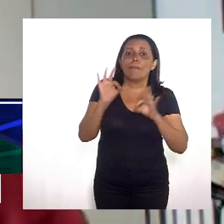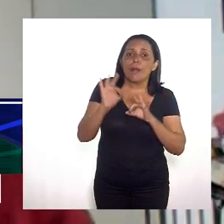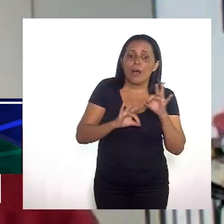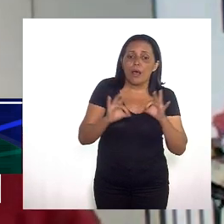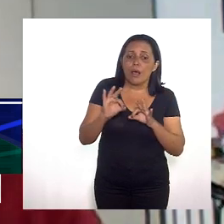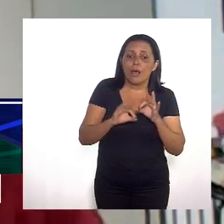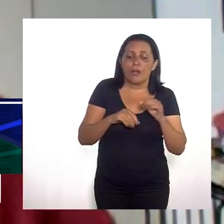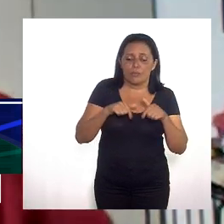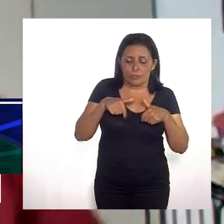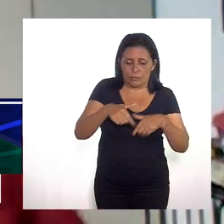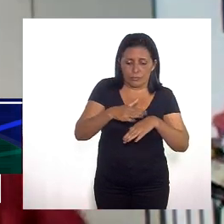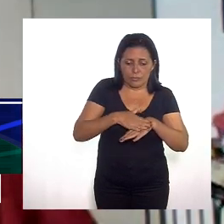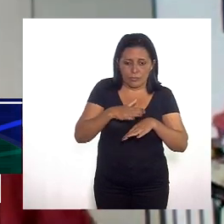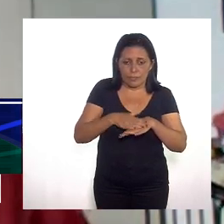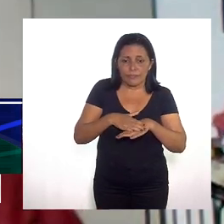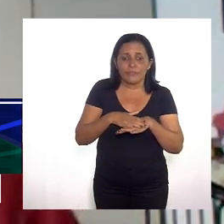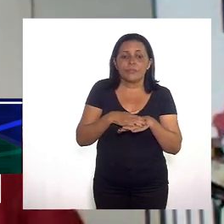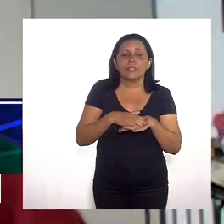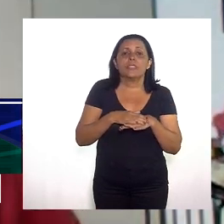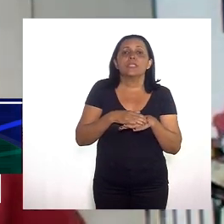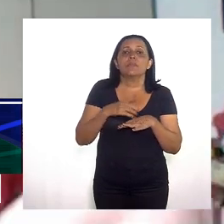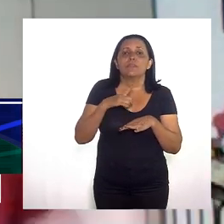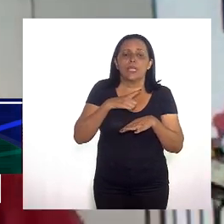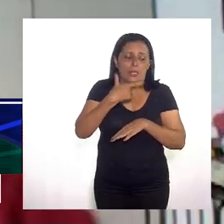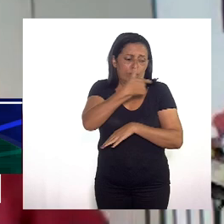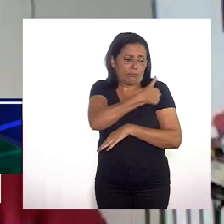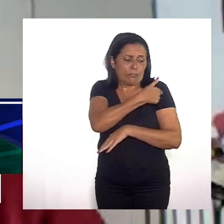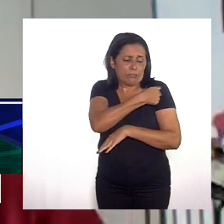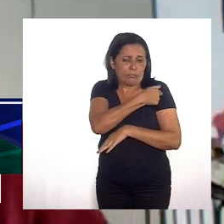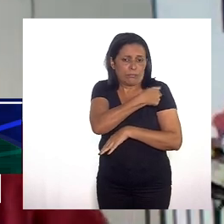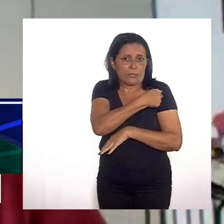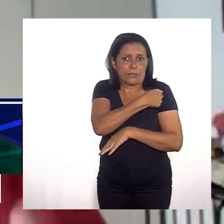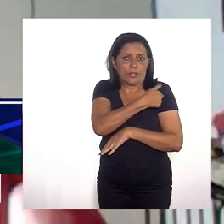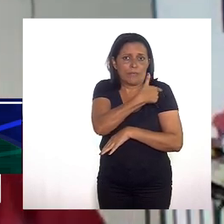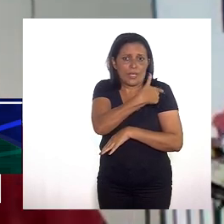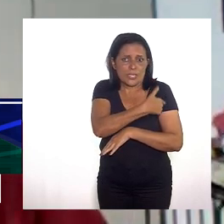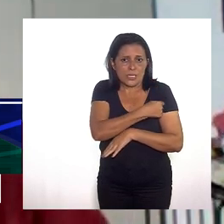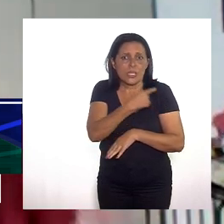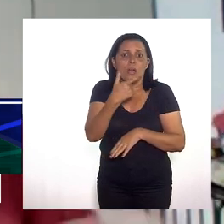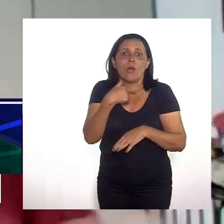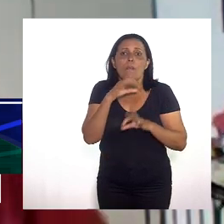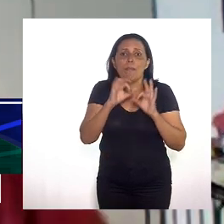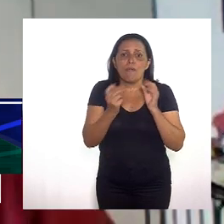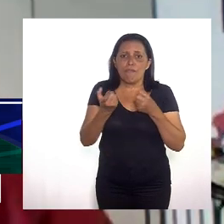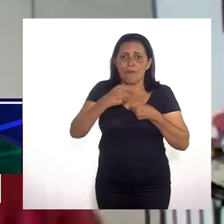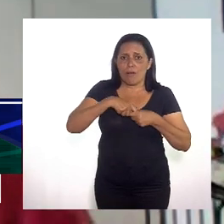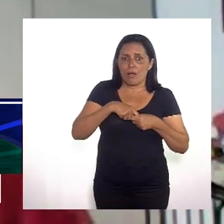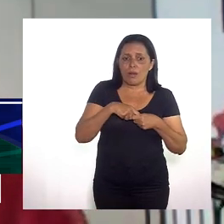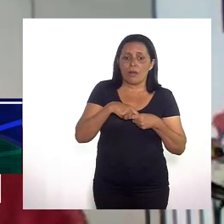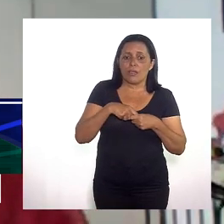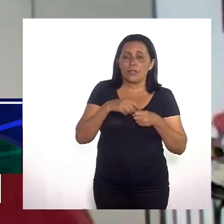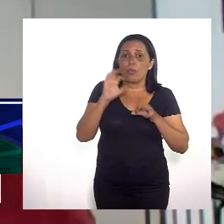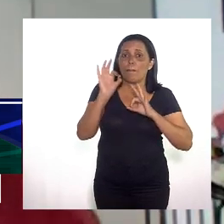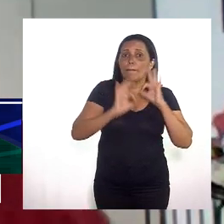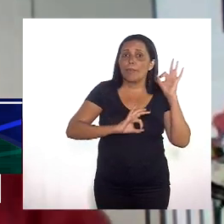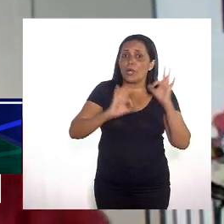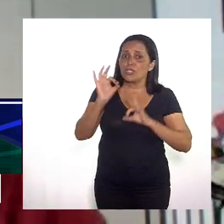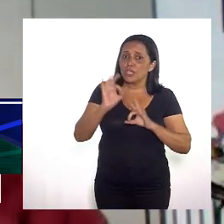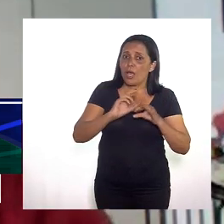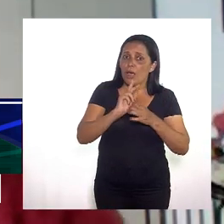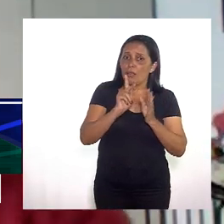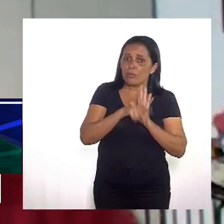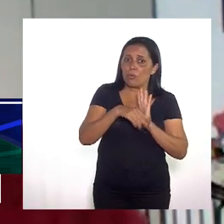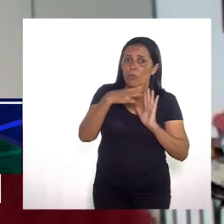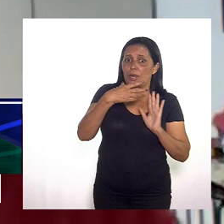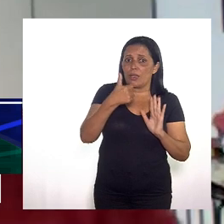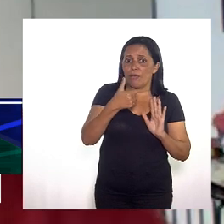Operacionalização da Vacinação, sendo imunizados, antecipando o recesso escolar, como está previsto no nosso projeto 4126, que foi aprovado